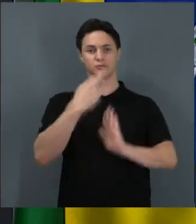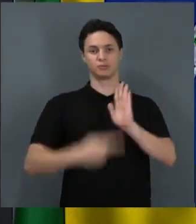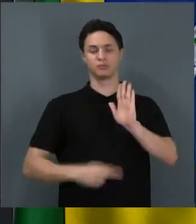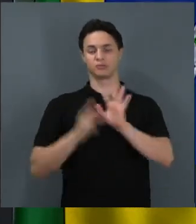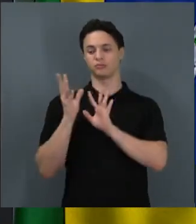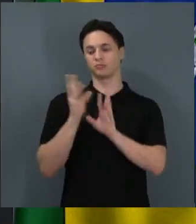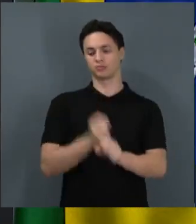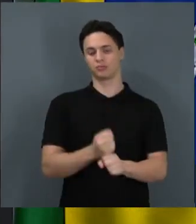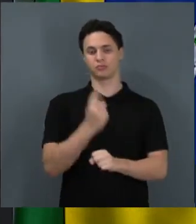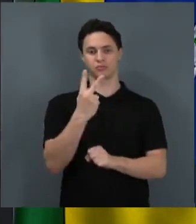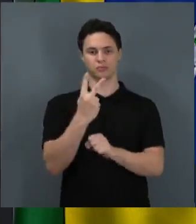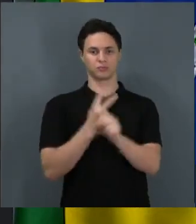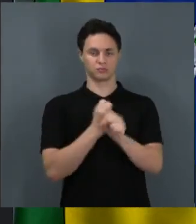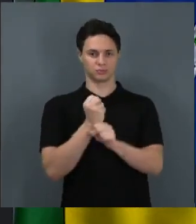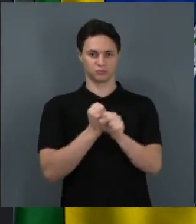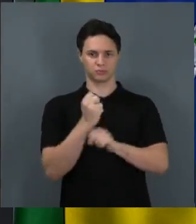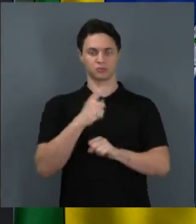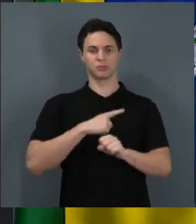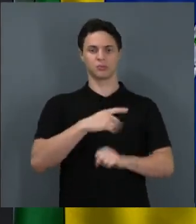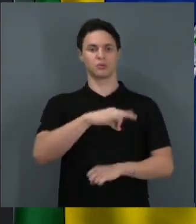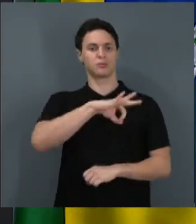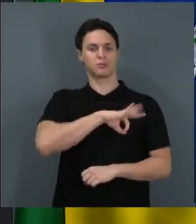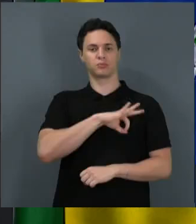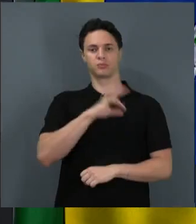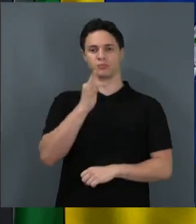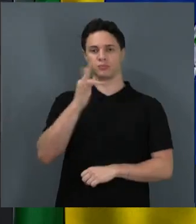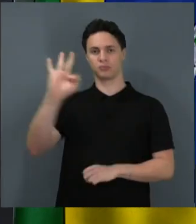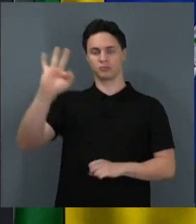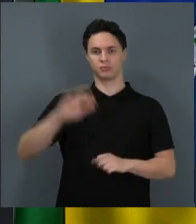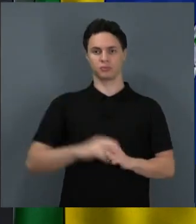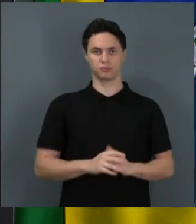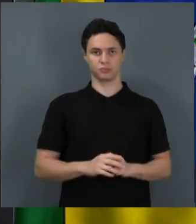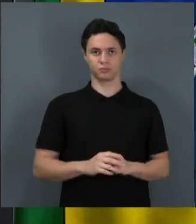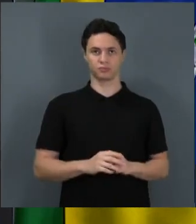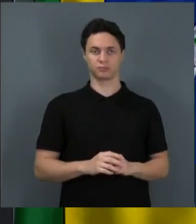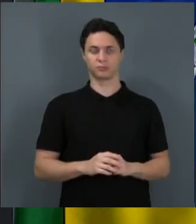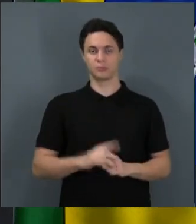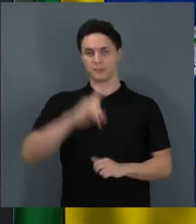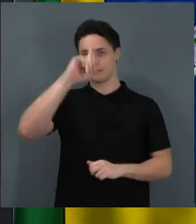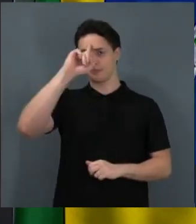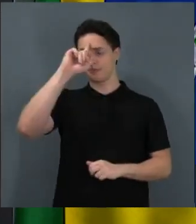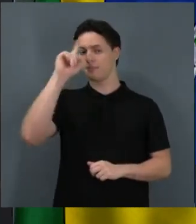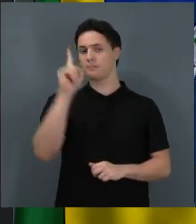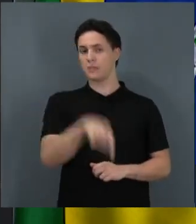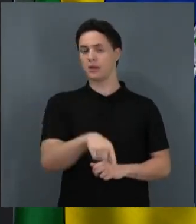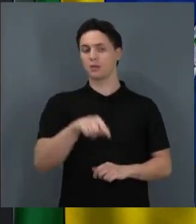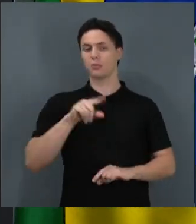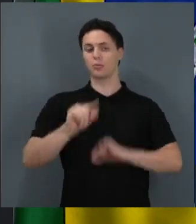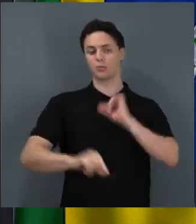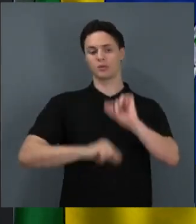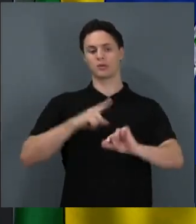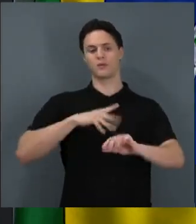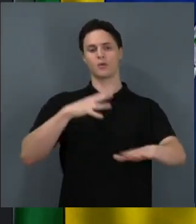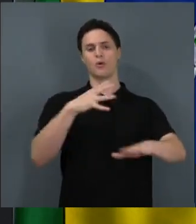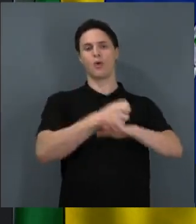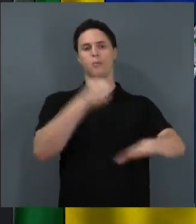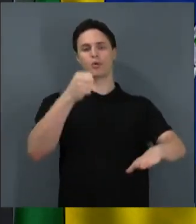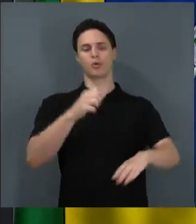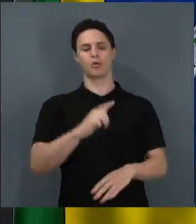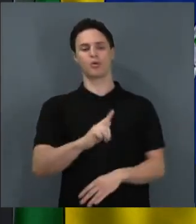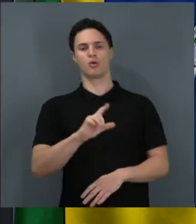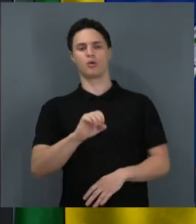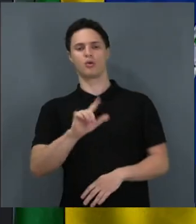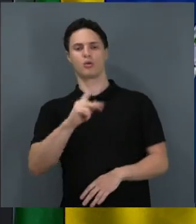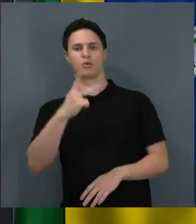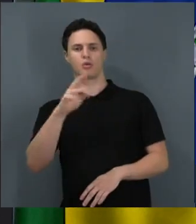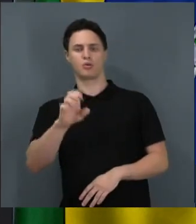anos, feito pela Polícia Federal, que determina que houve um golpe de Estado para a